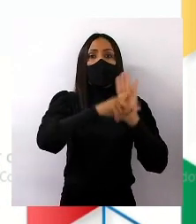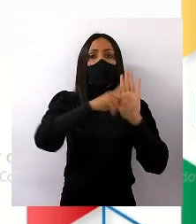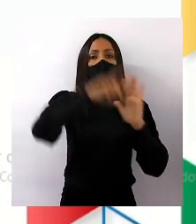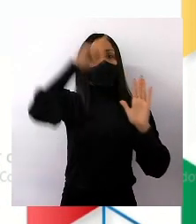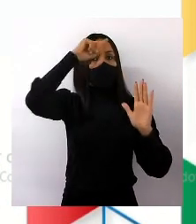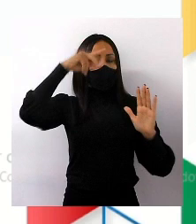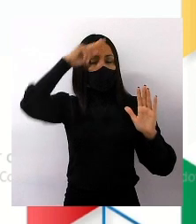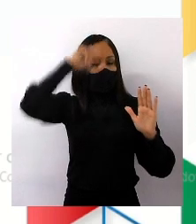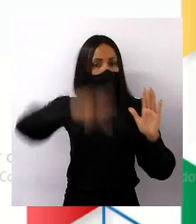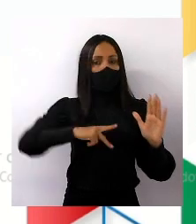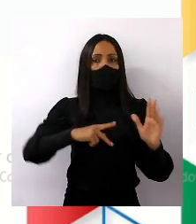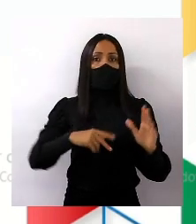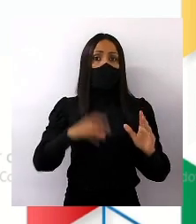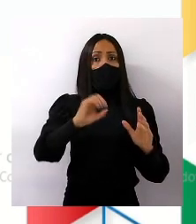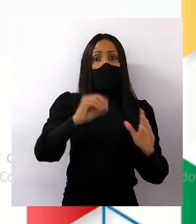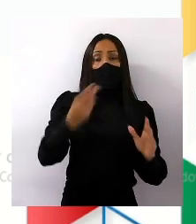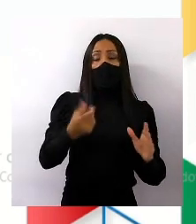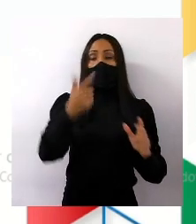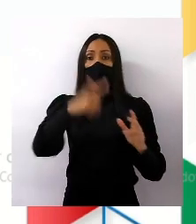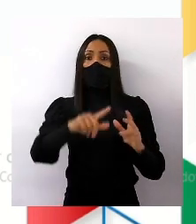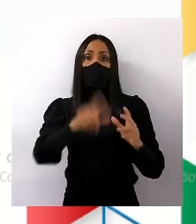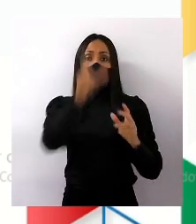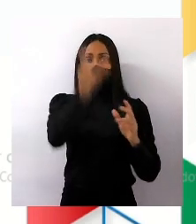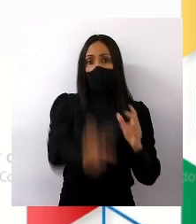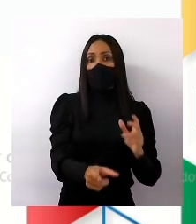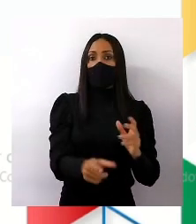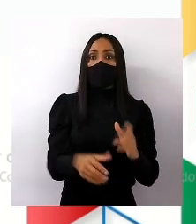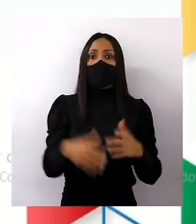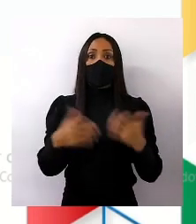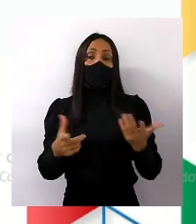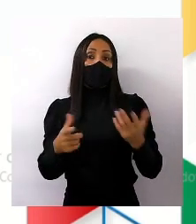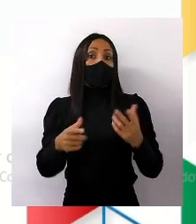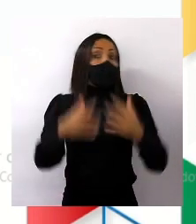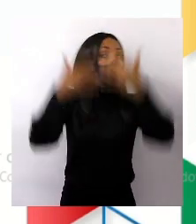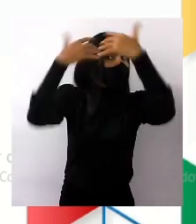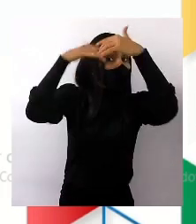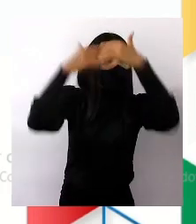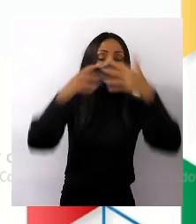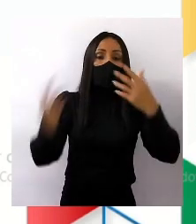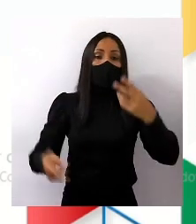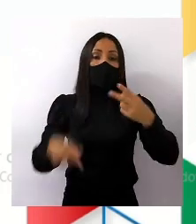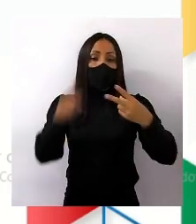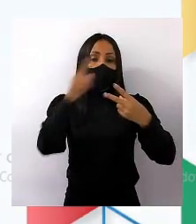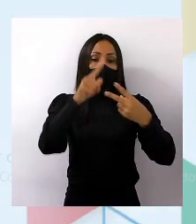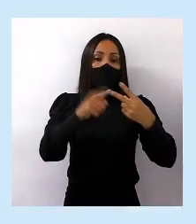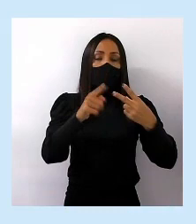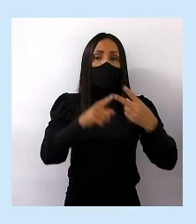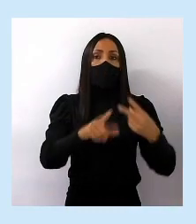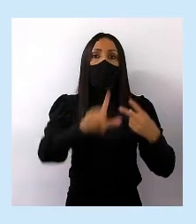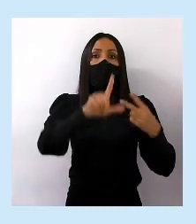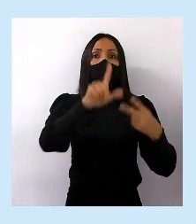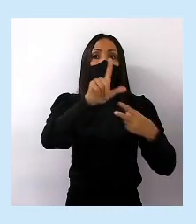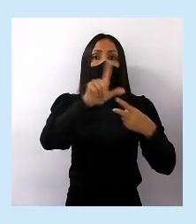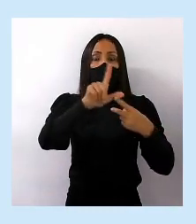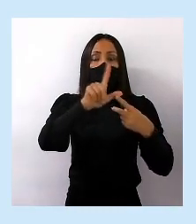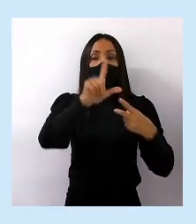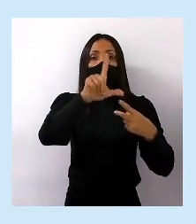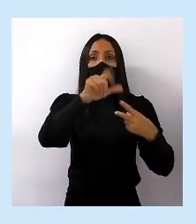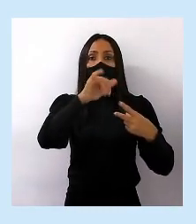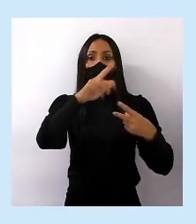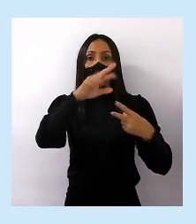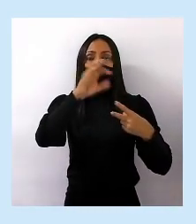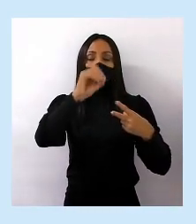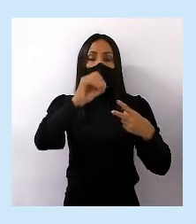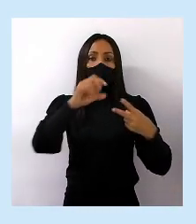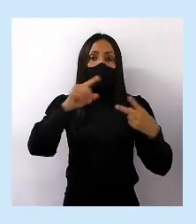interlocutor. Não confundam o eu lírico com o autor. Professor, quem é o eu lírico? O eu lírico,